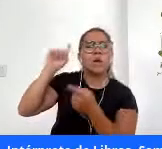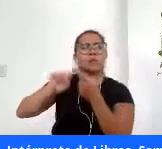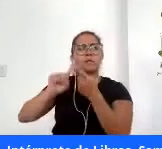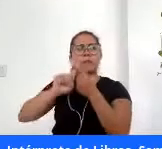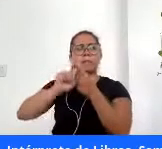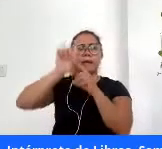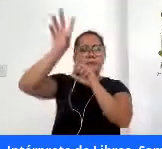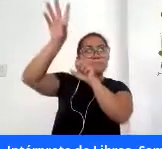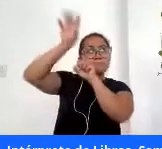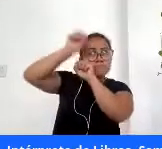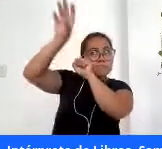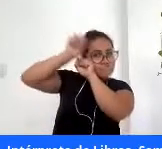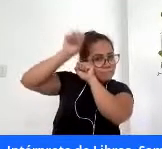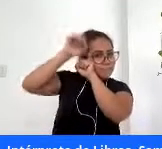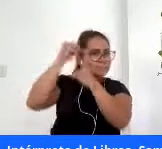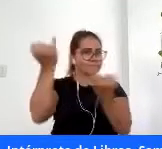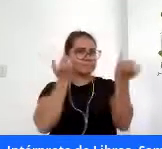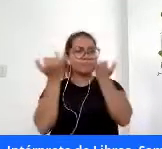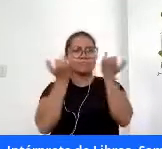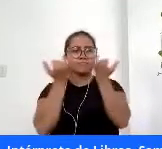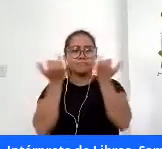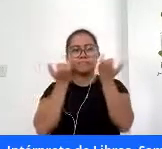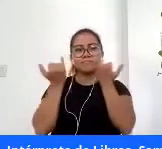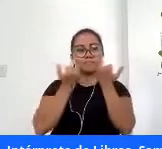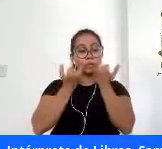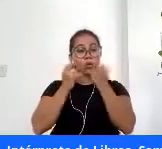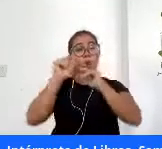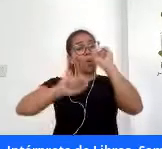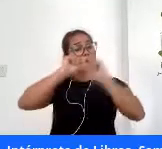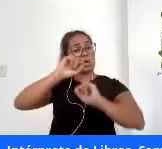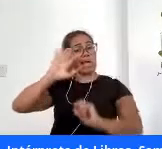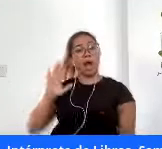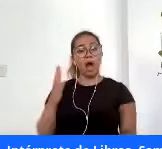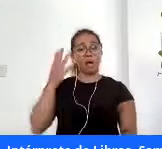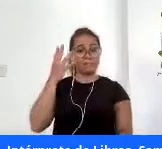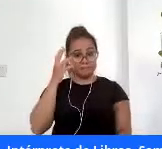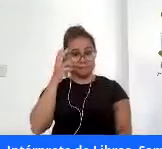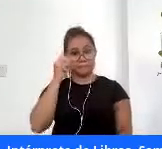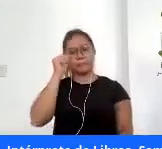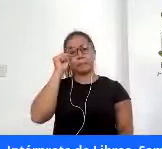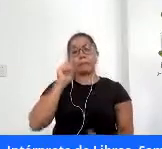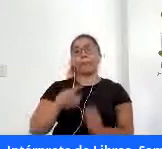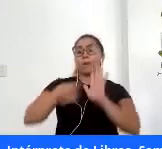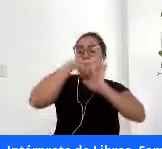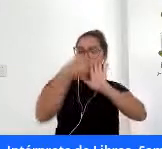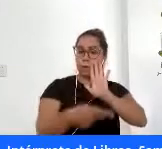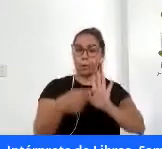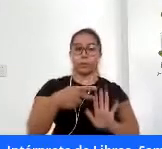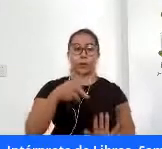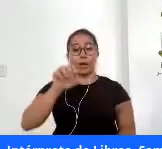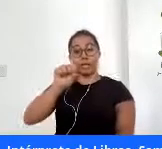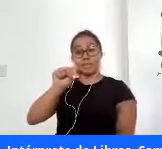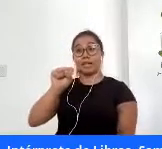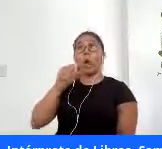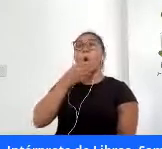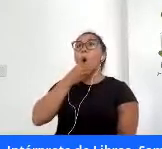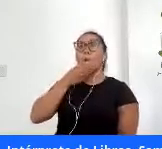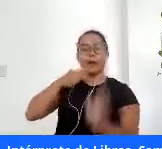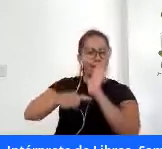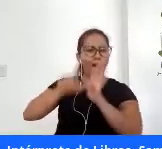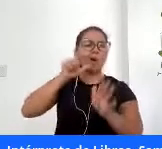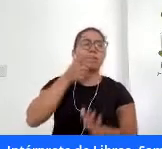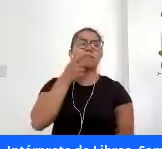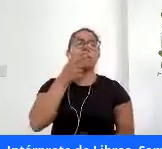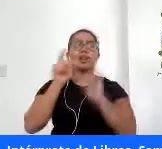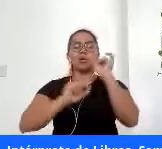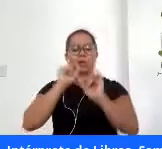armazenamento e transmissão de informações. Então, o que acontece, né? Como o próprio Sérgio falou ontem, o cérebro ele não é complicado,